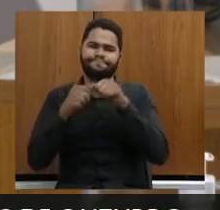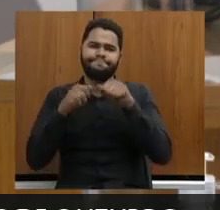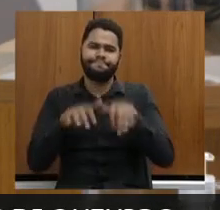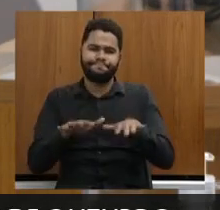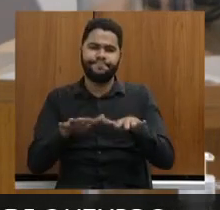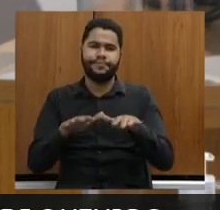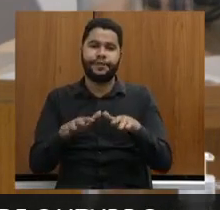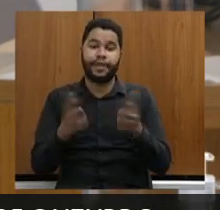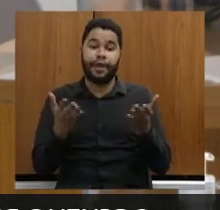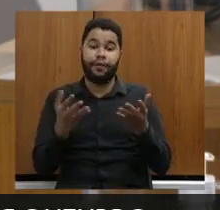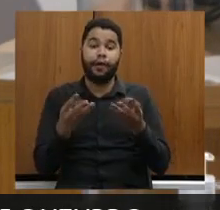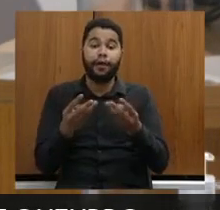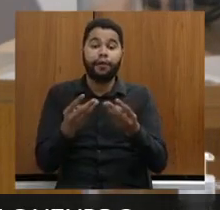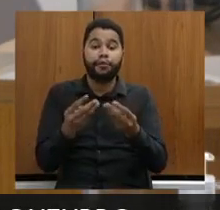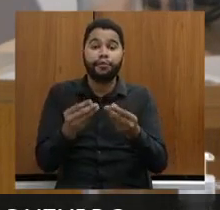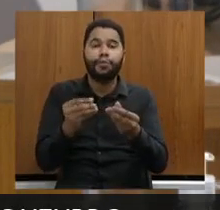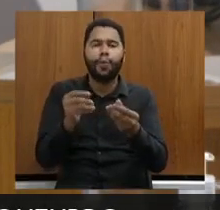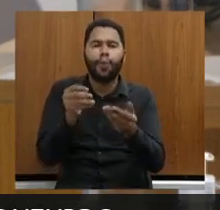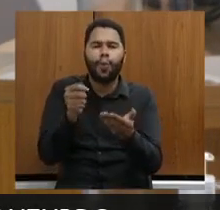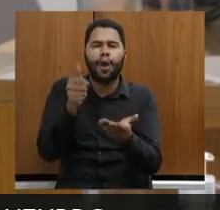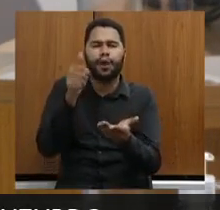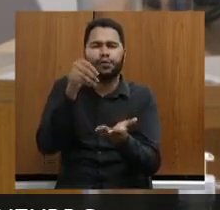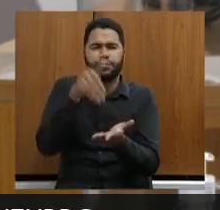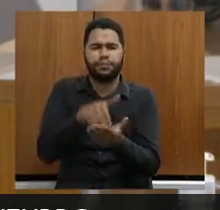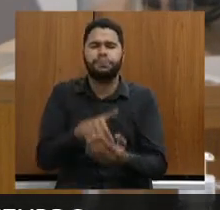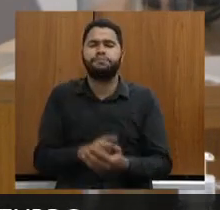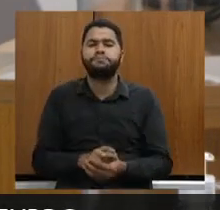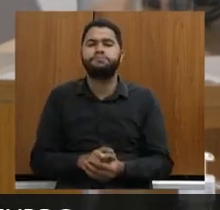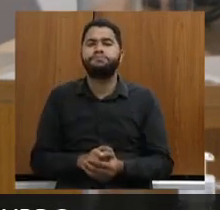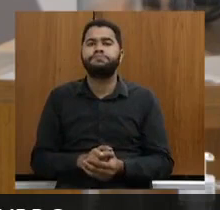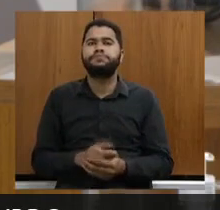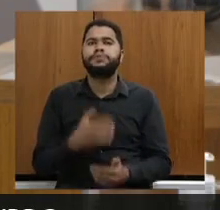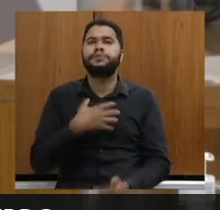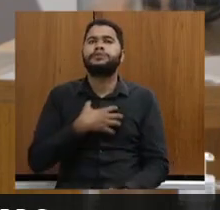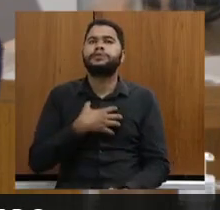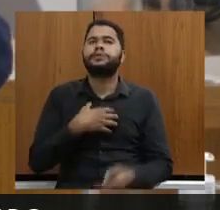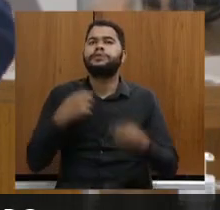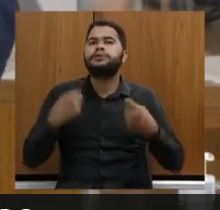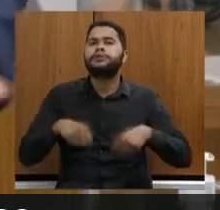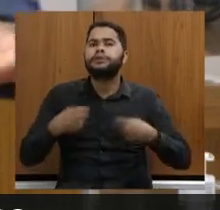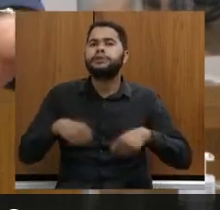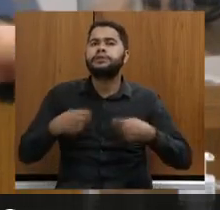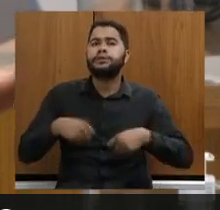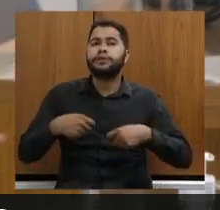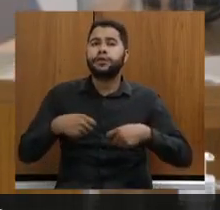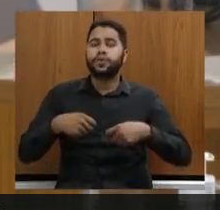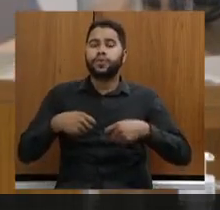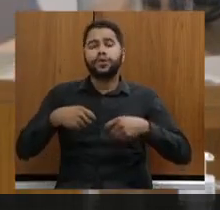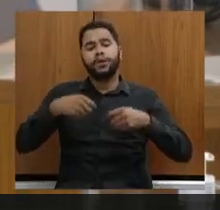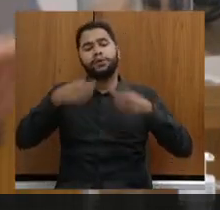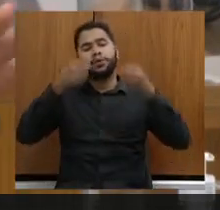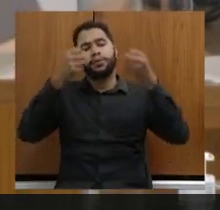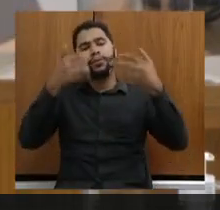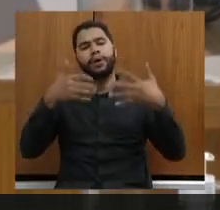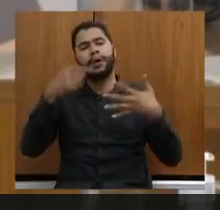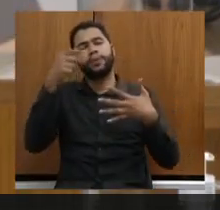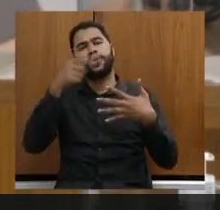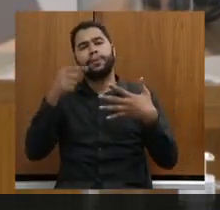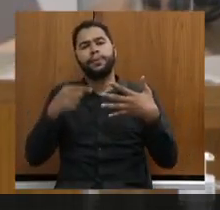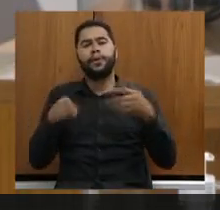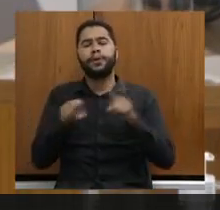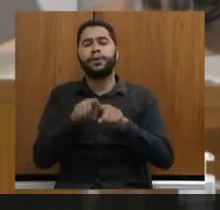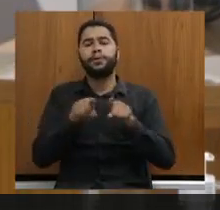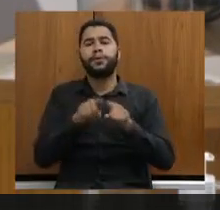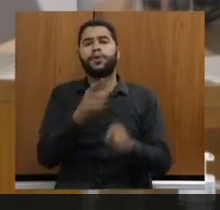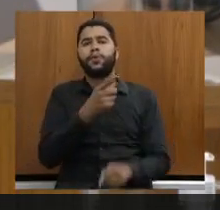então enfrentando esse resto mas a senhora também já falou o quê que a gente sente que é necessário dentro daquilo que já foi colocado aqui e por